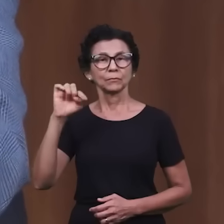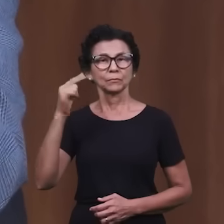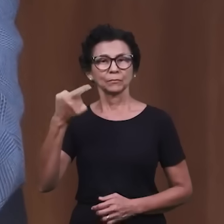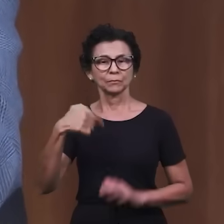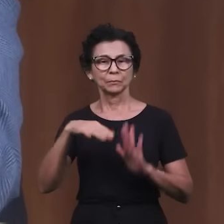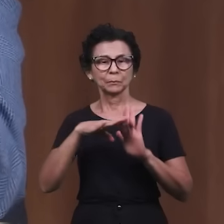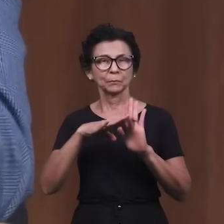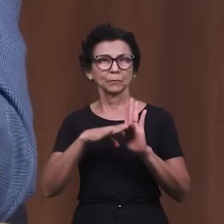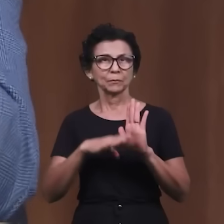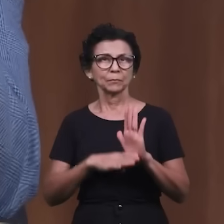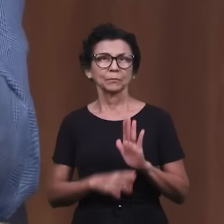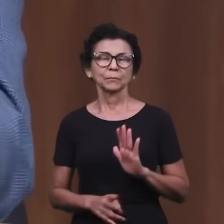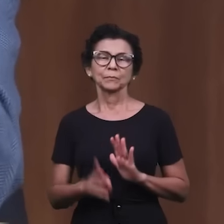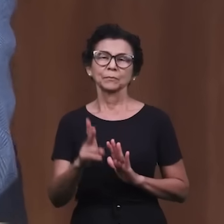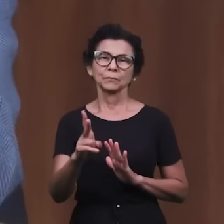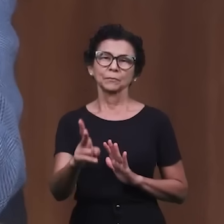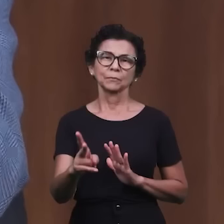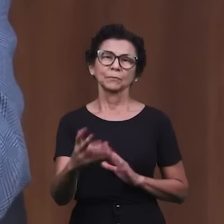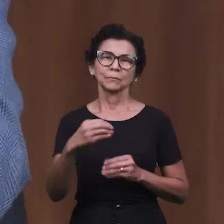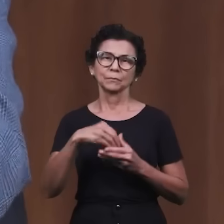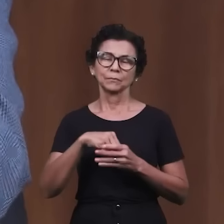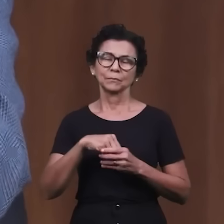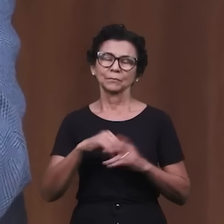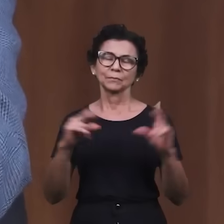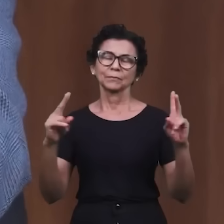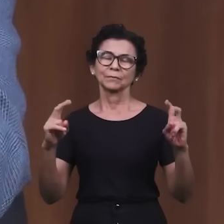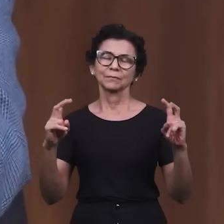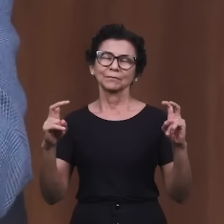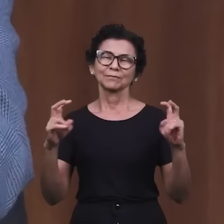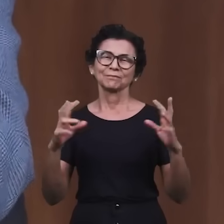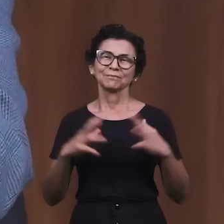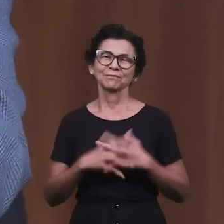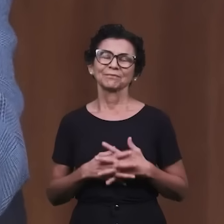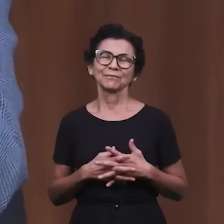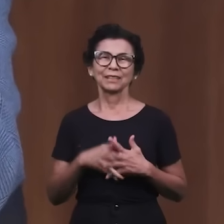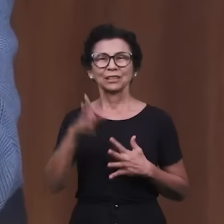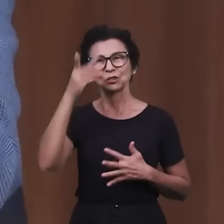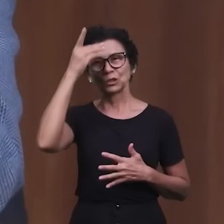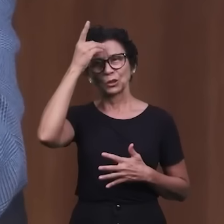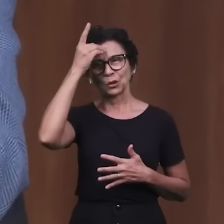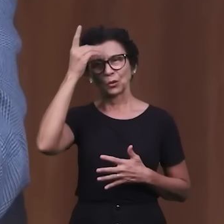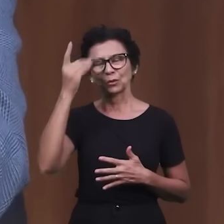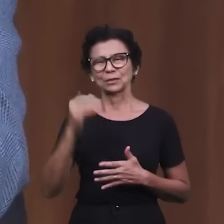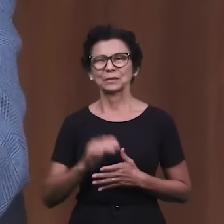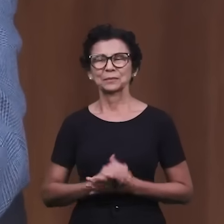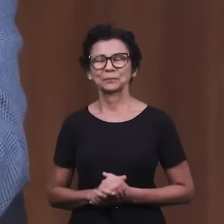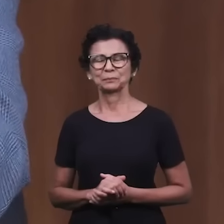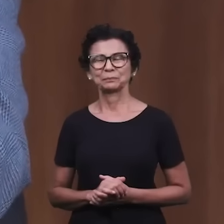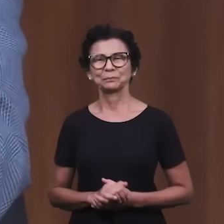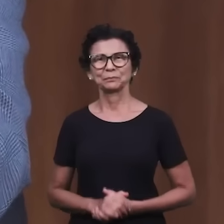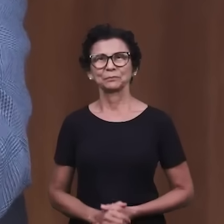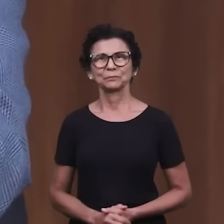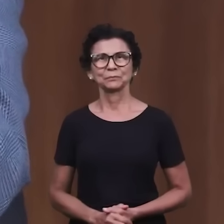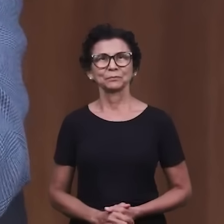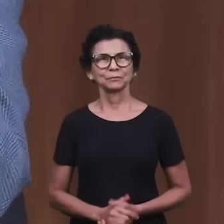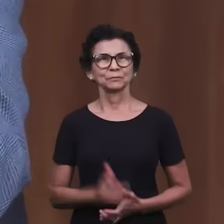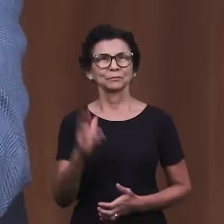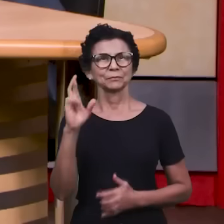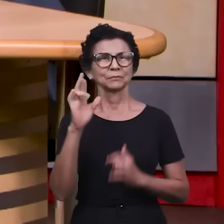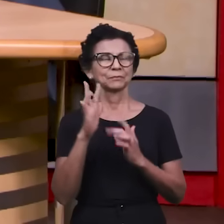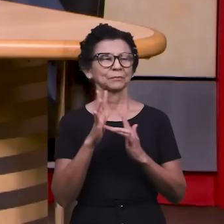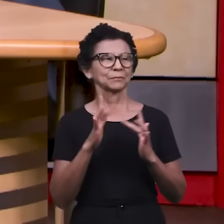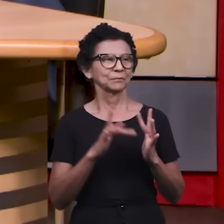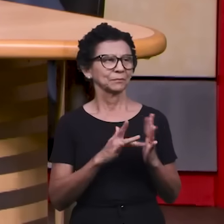próximos programas, nós vamos continuar dentro desse assunto de dons espirituais nos nossos próximos programas. A paz do